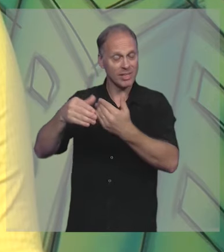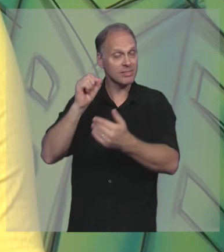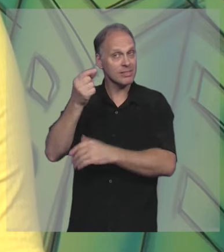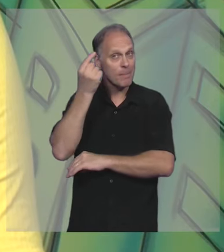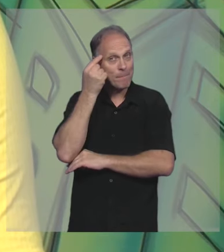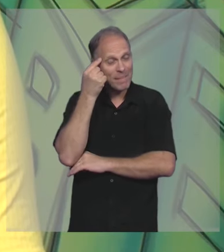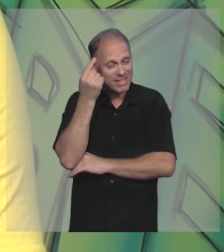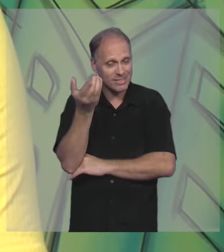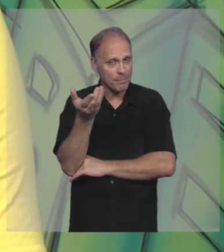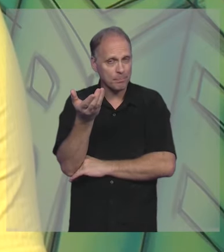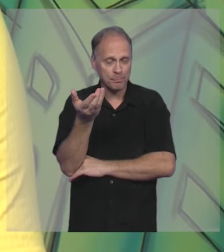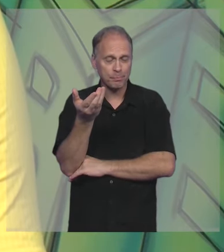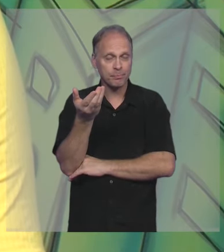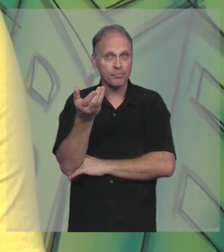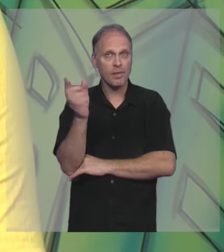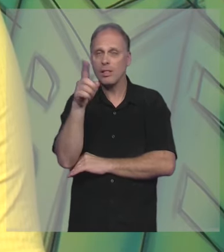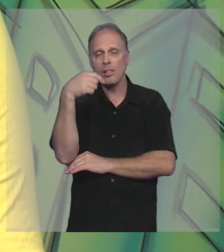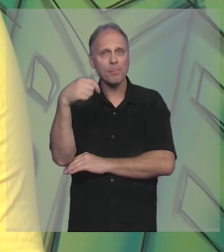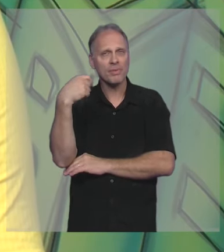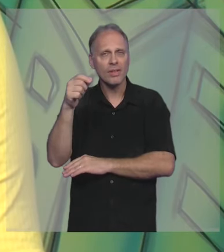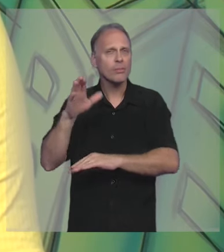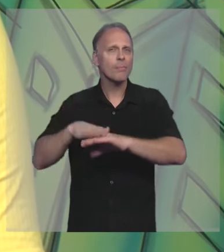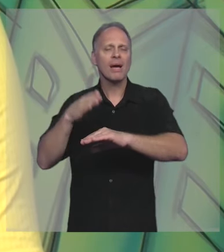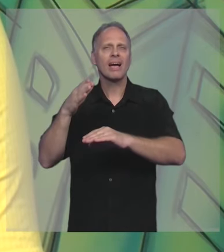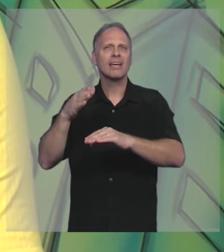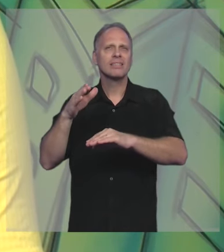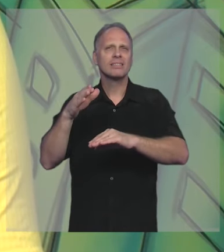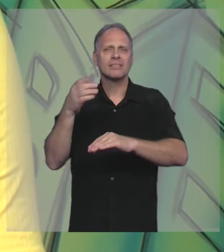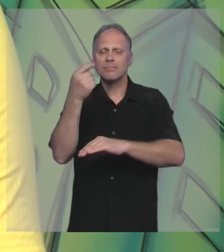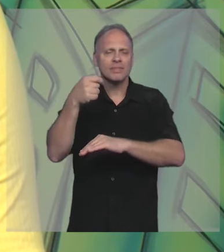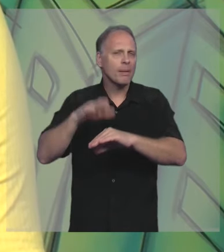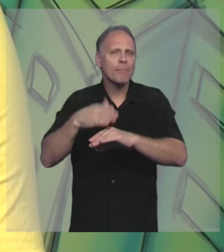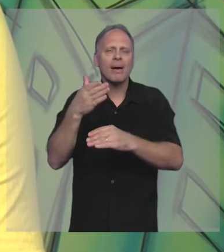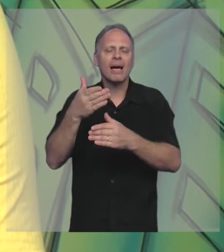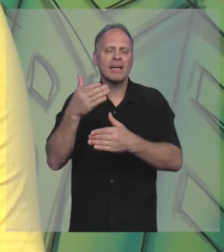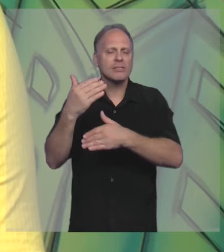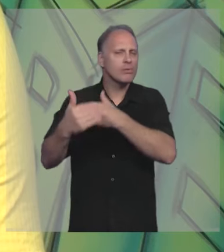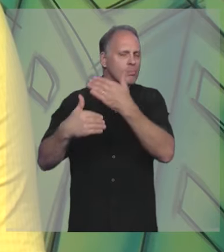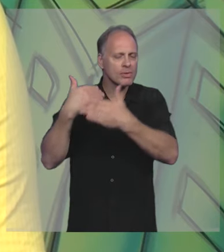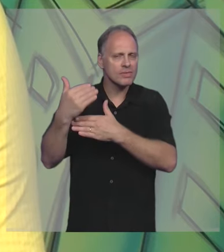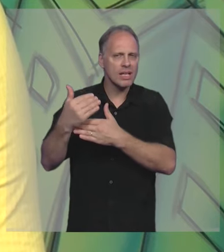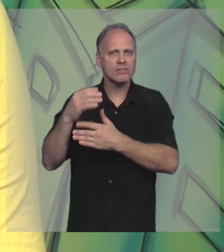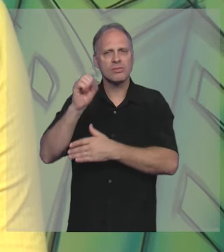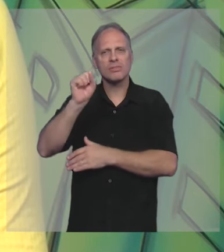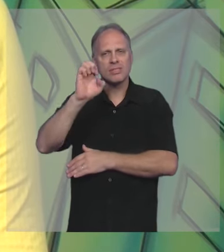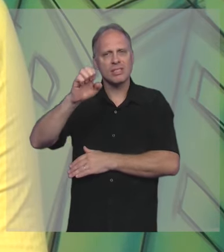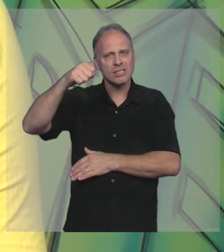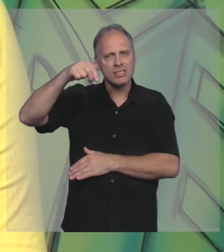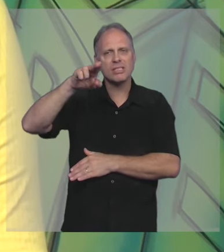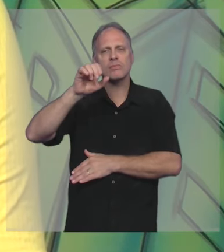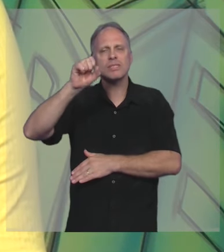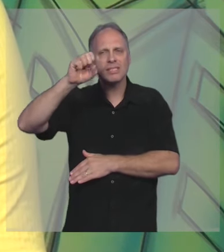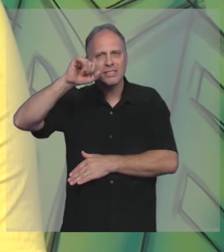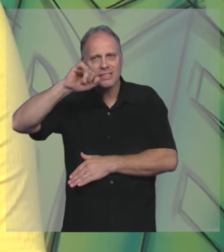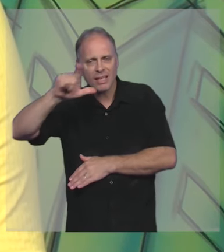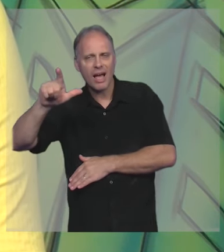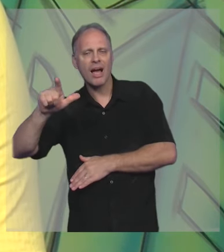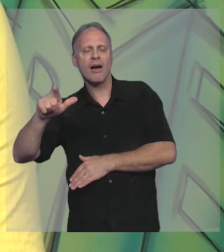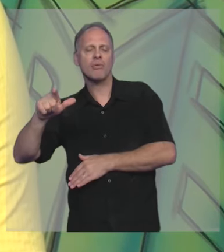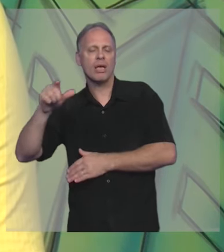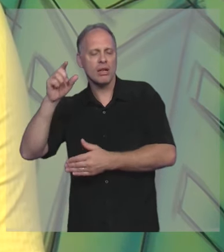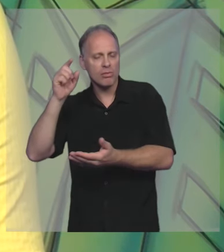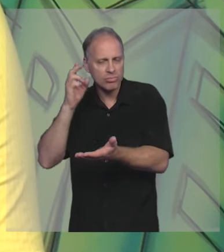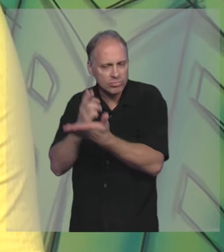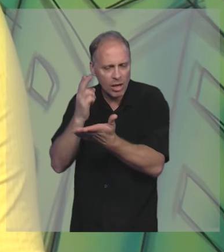que se imagina, não precisando mais tanto de processos sequenciais,